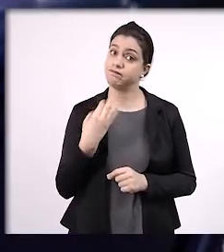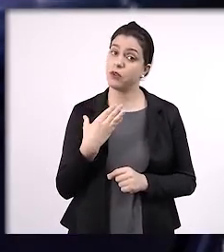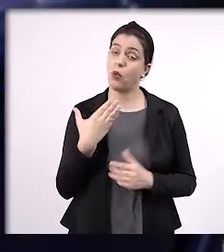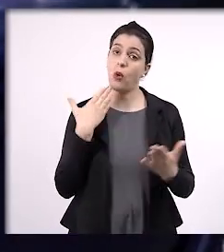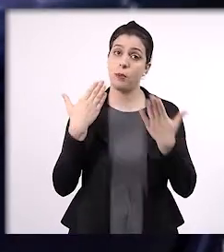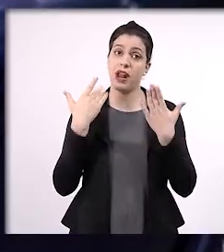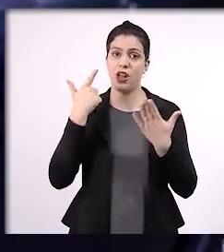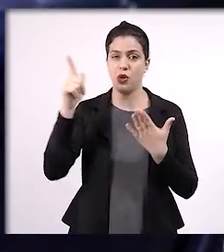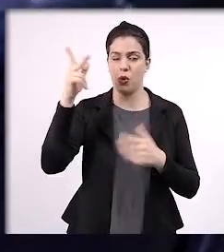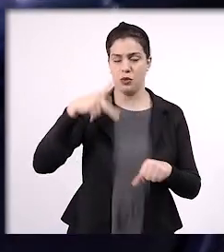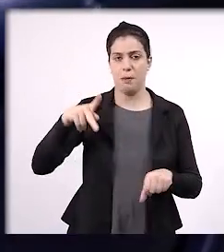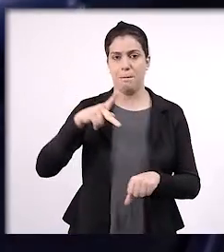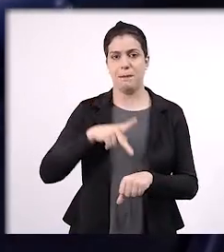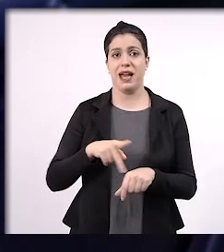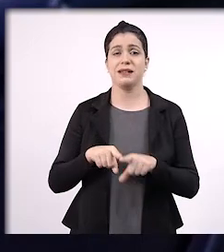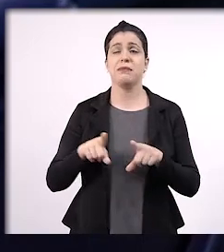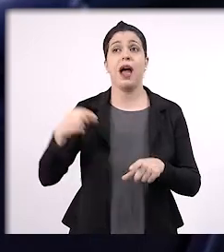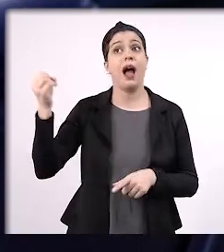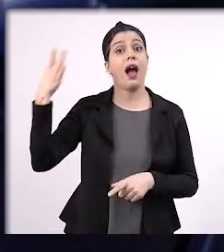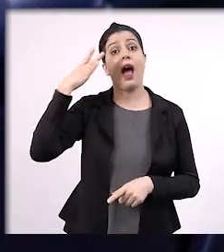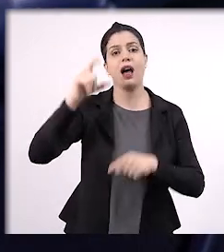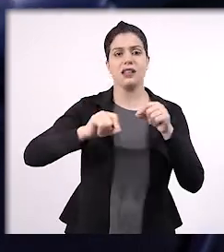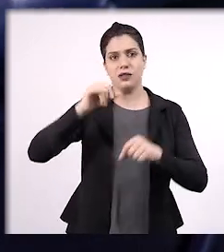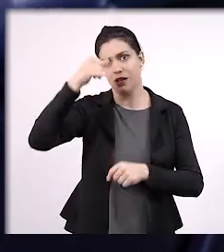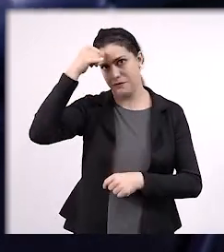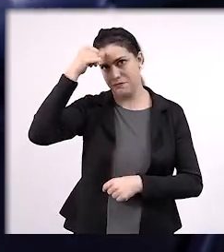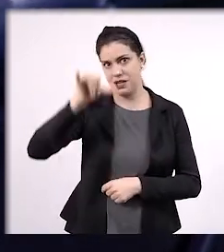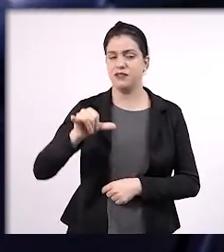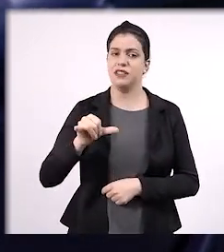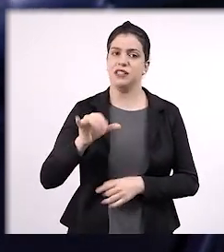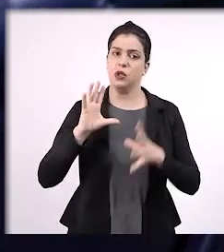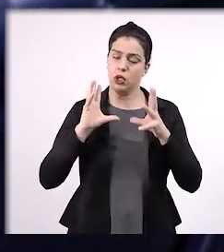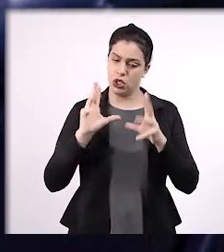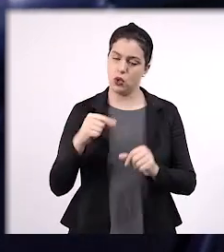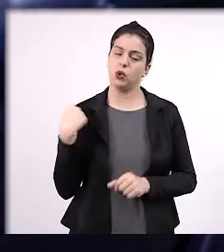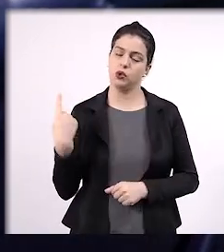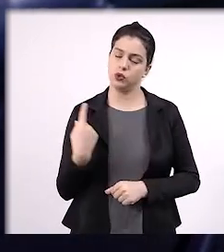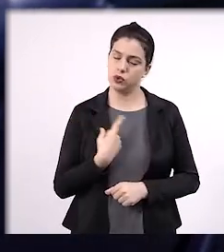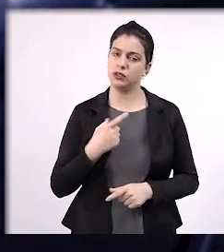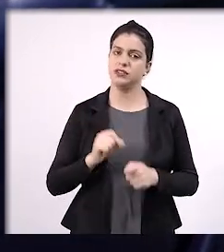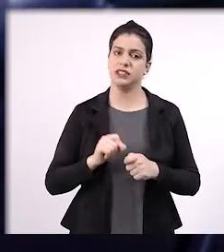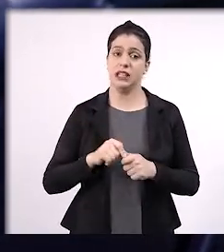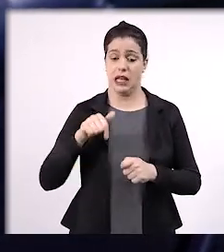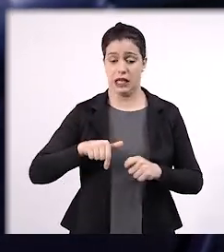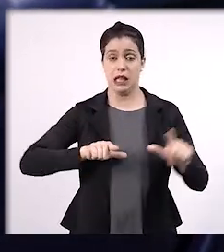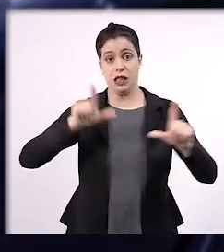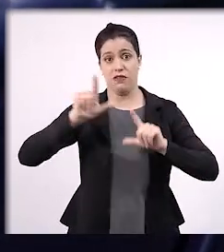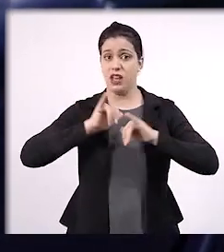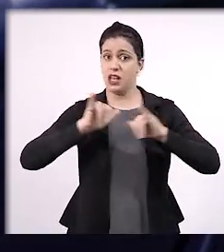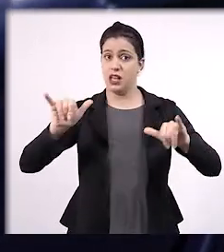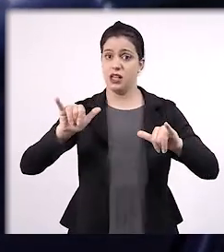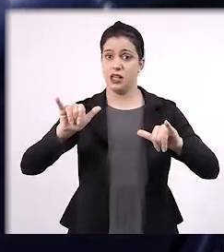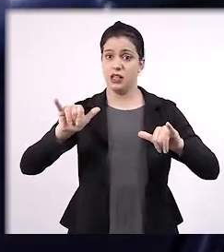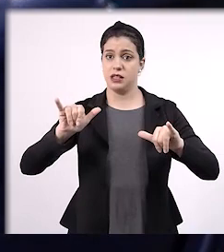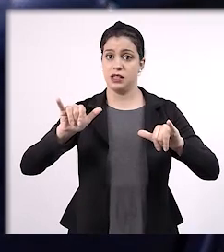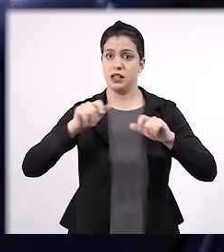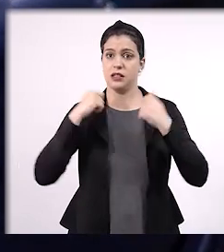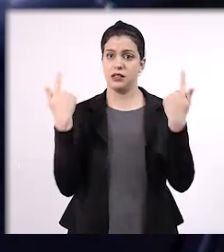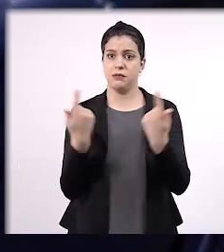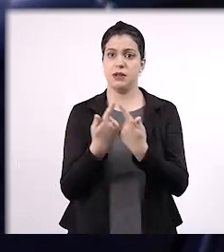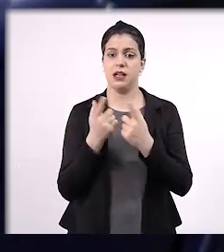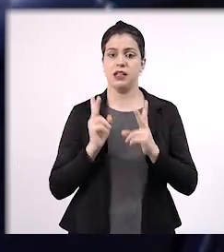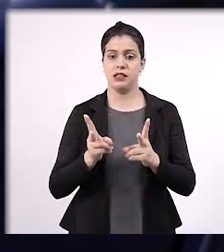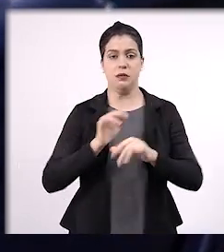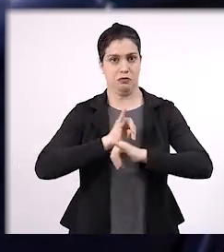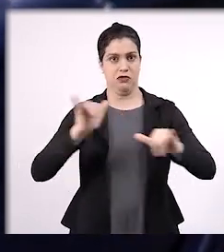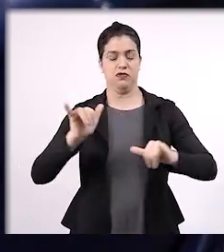Agora, voltando também ao depoimento dele aqui no final, Mato Grosso do Sul está numa situação muito privilegiada em relação ao restante